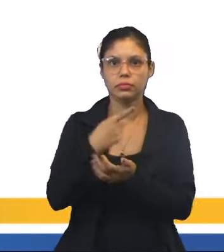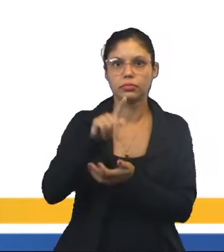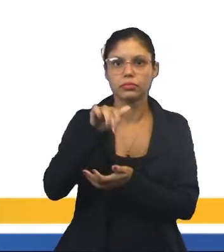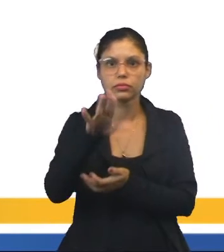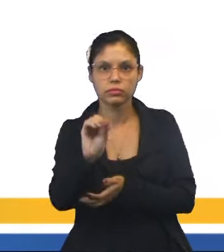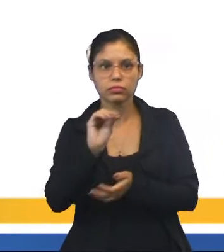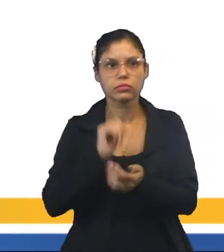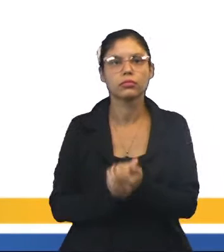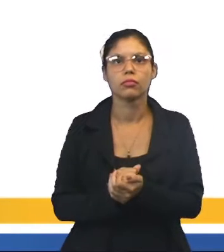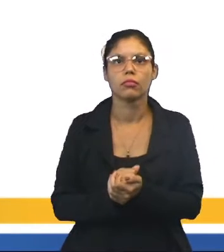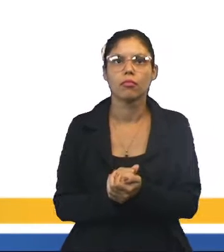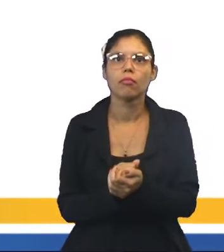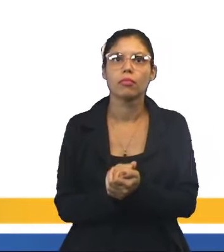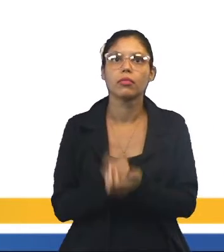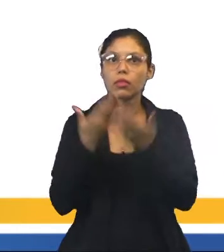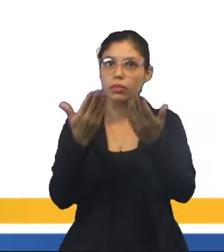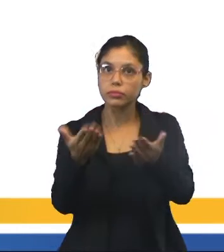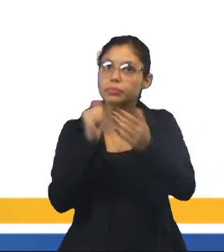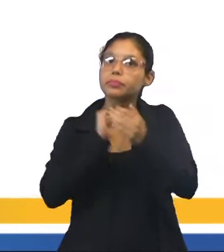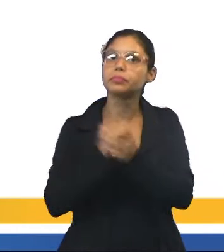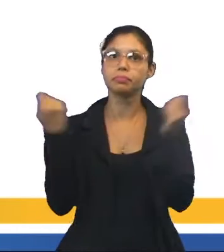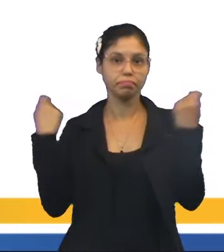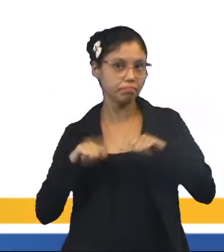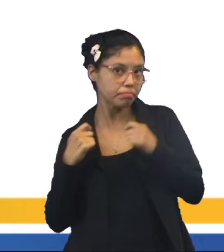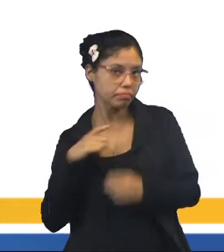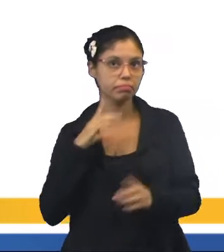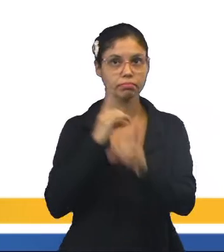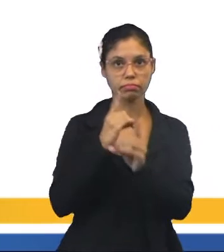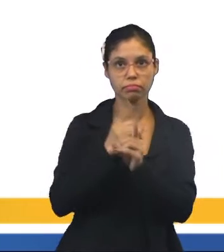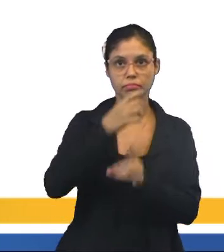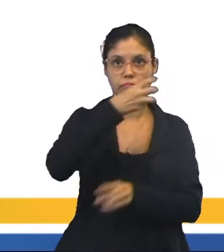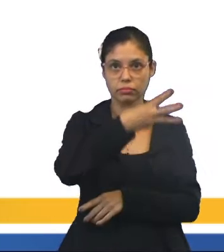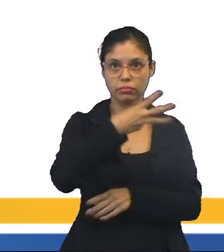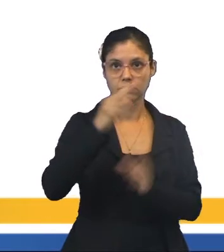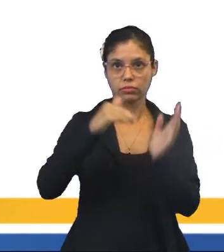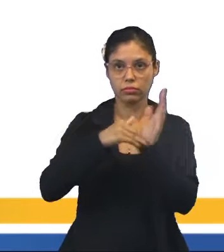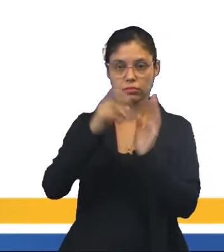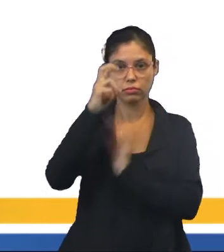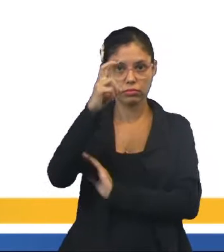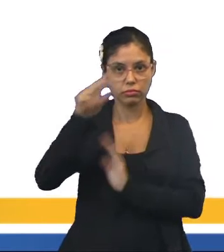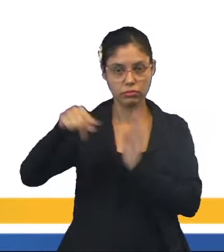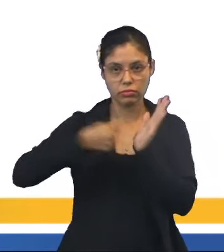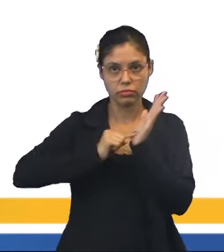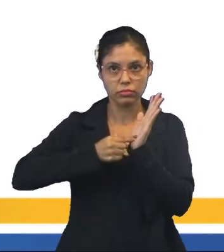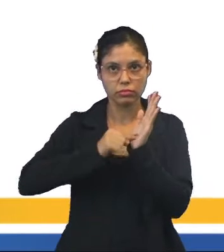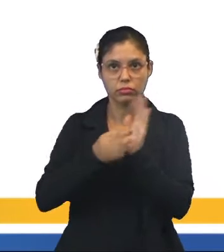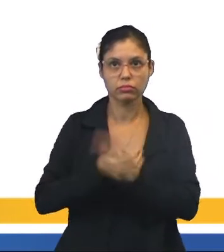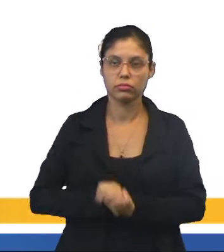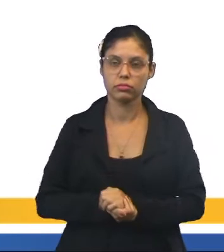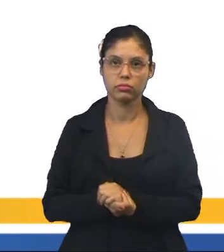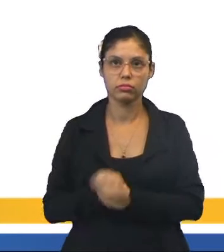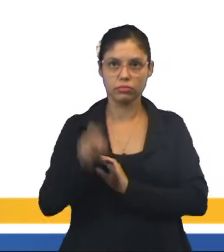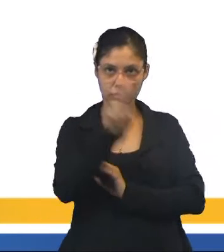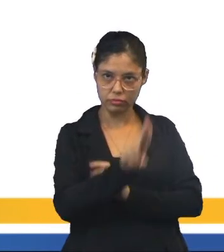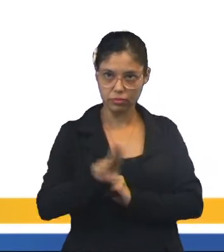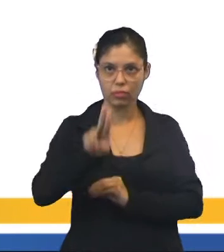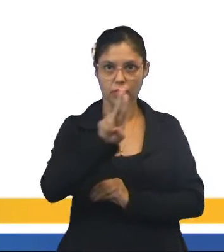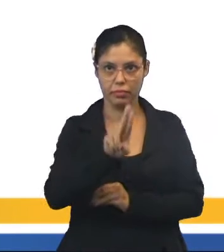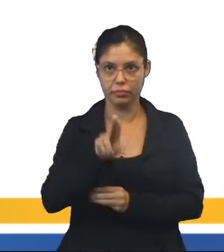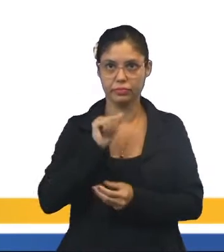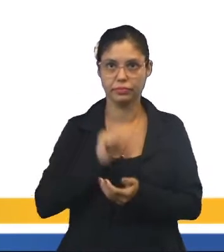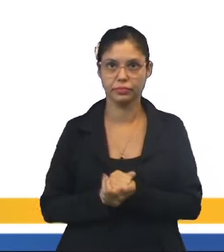plano cartesiano. Dessa maneira, é necessário encontrar de 3 a 5